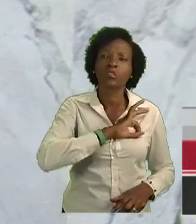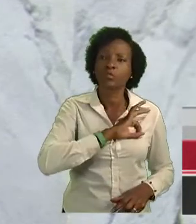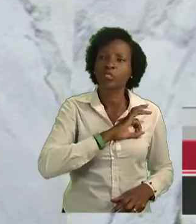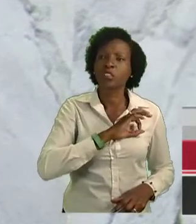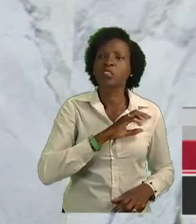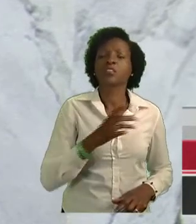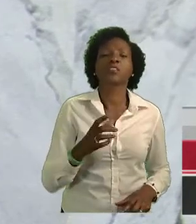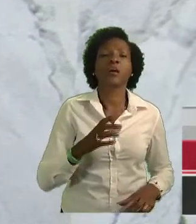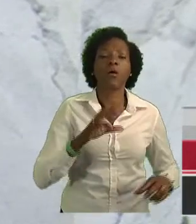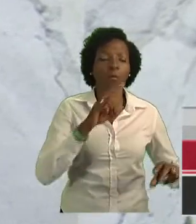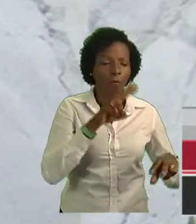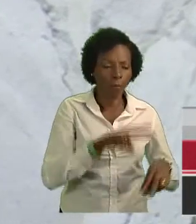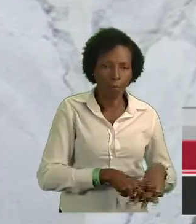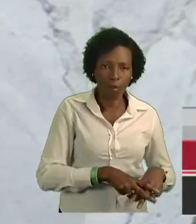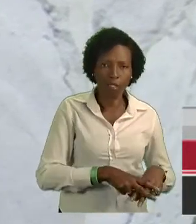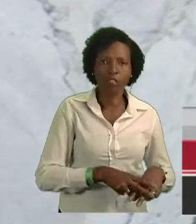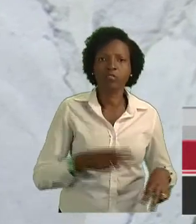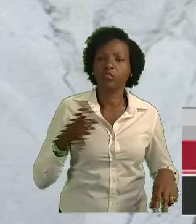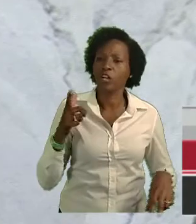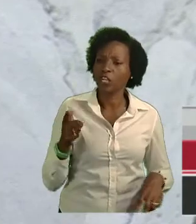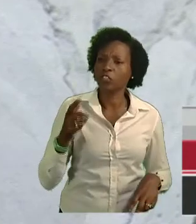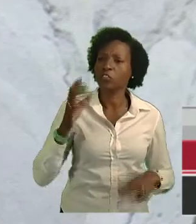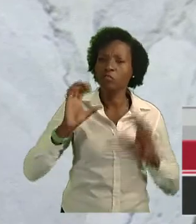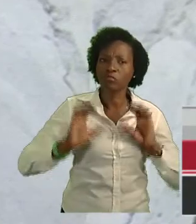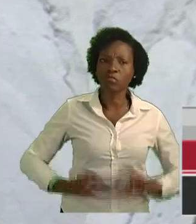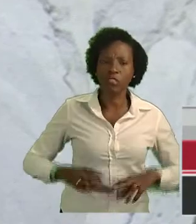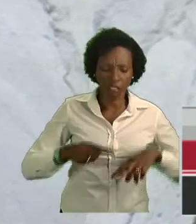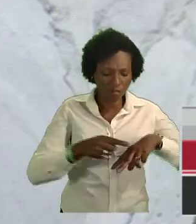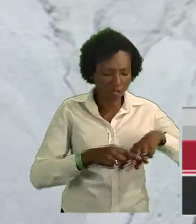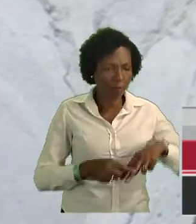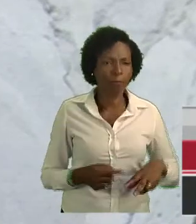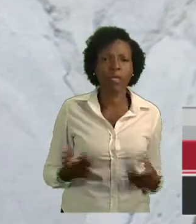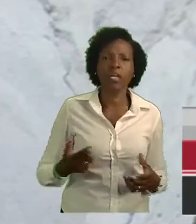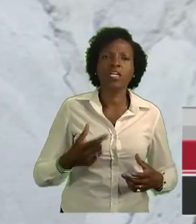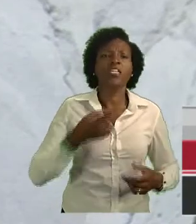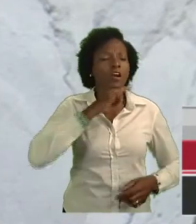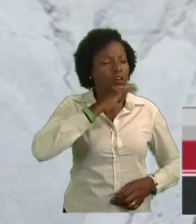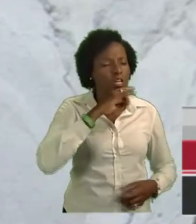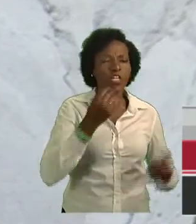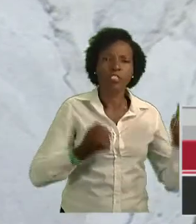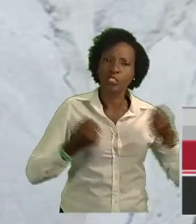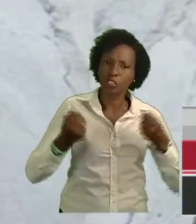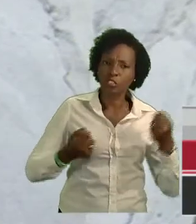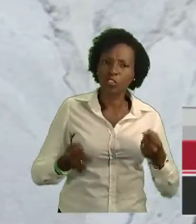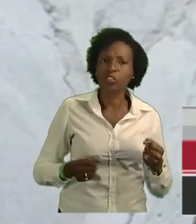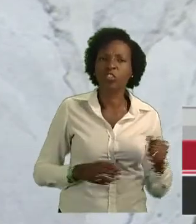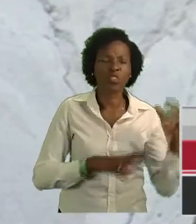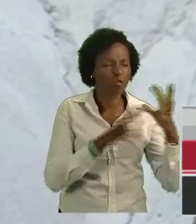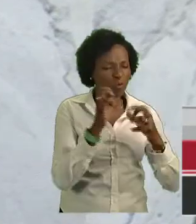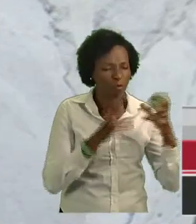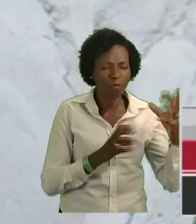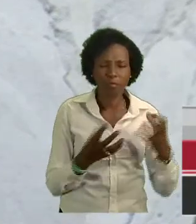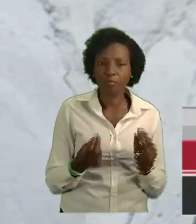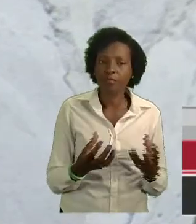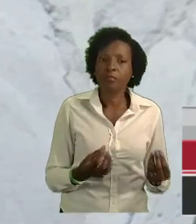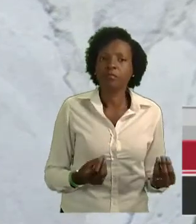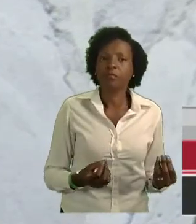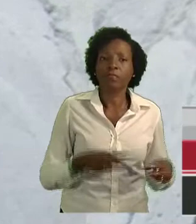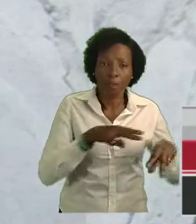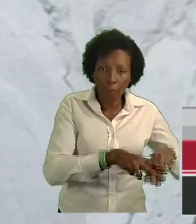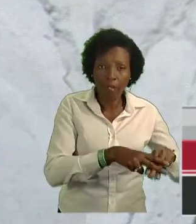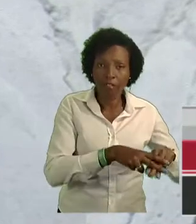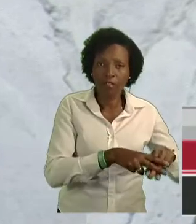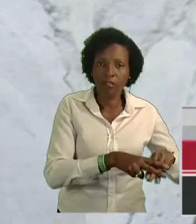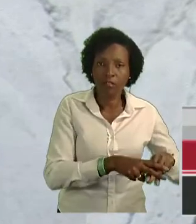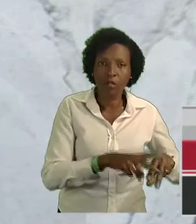atingido o cidadão na perna com a arma do policial estava dirigindo embriagado provocando tumulto e quebra-quebra pois bem no dia